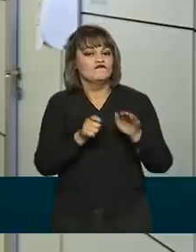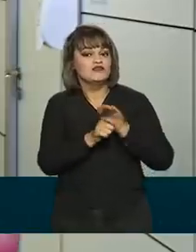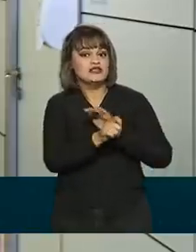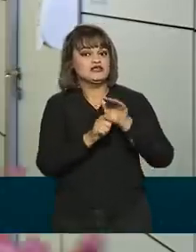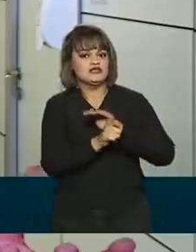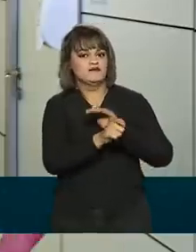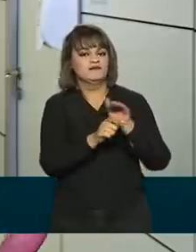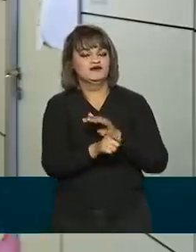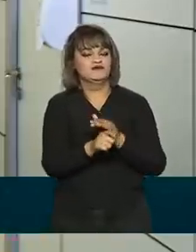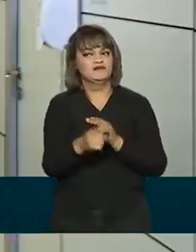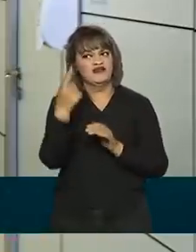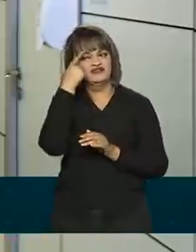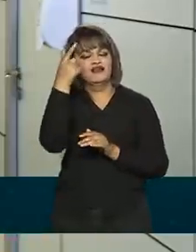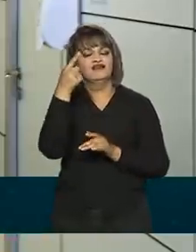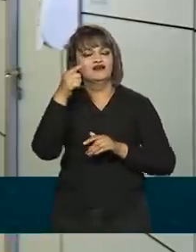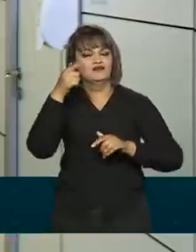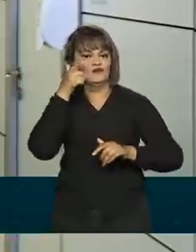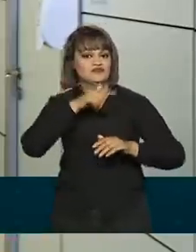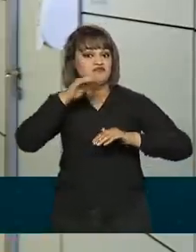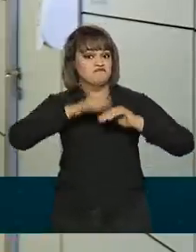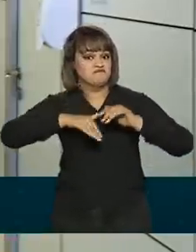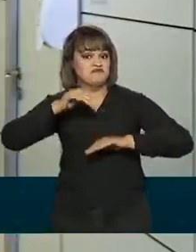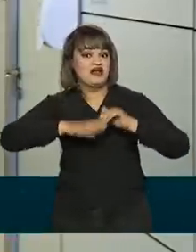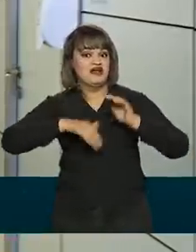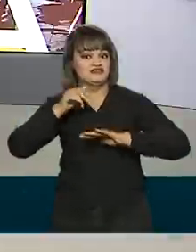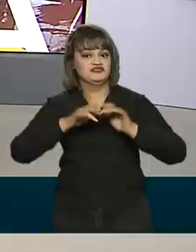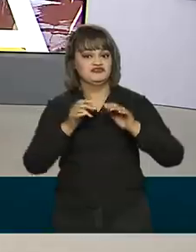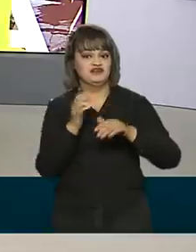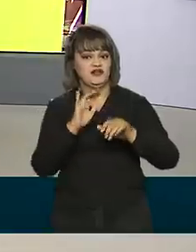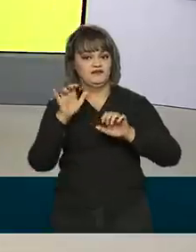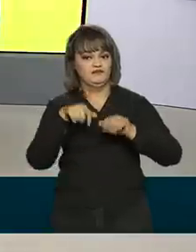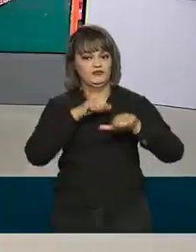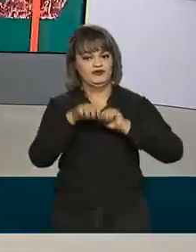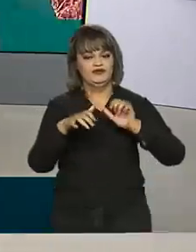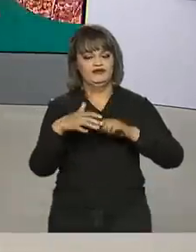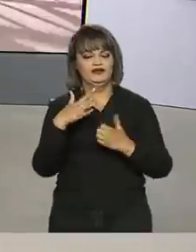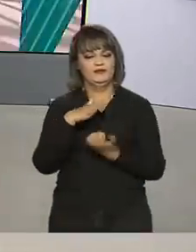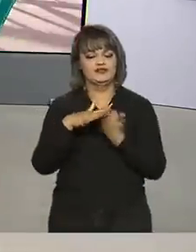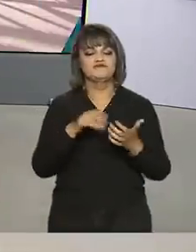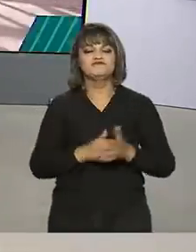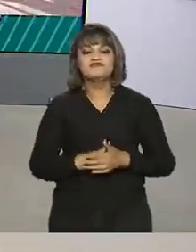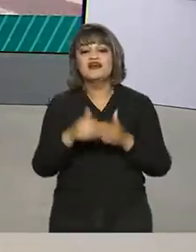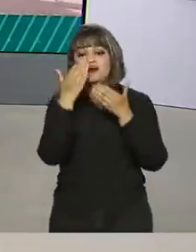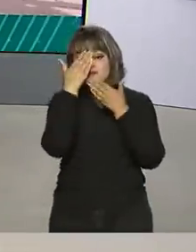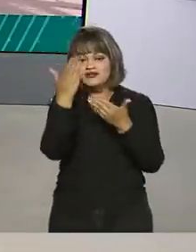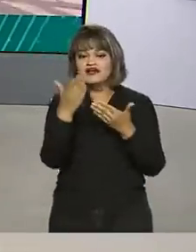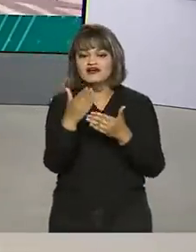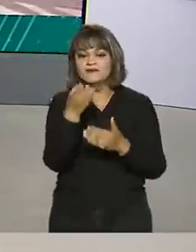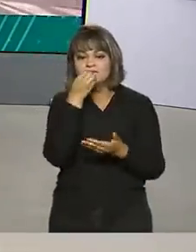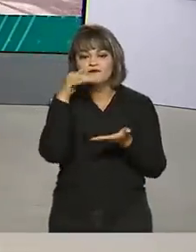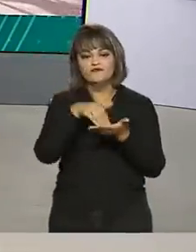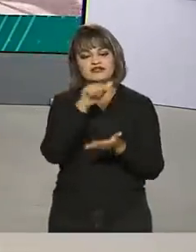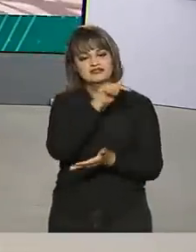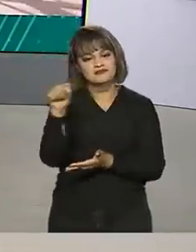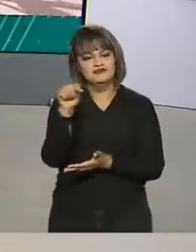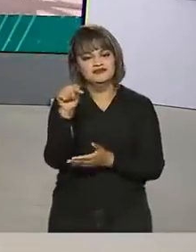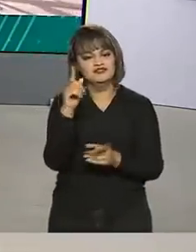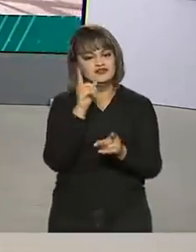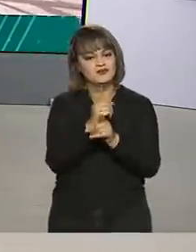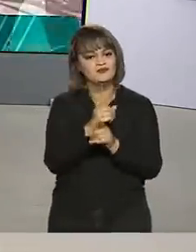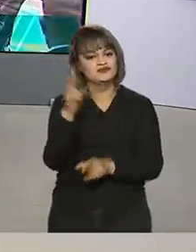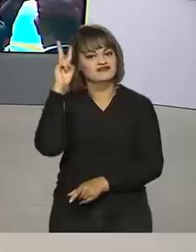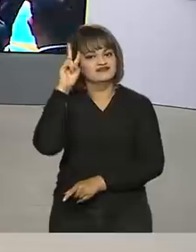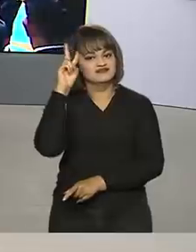para transformar sua ideia no novo negócio uma nova Startup é isso a gente fica por aqui um excelente a falar para